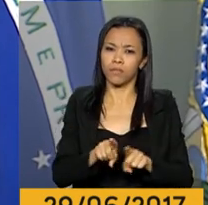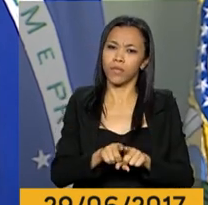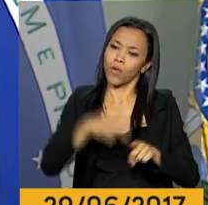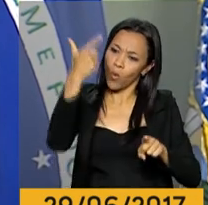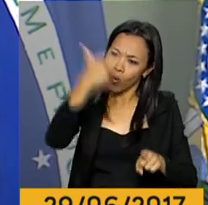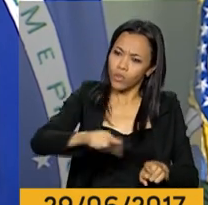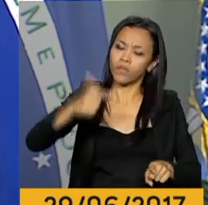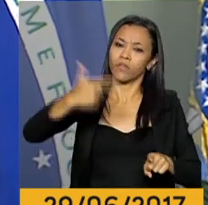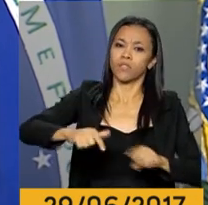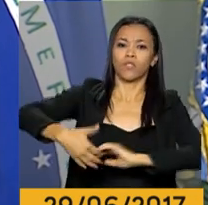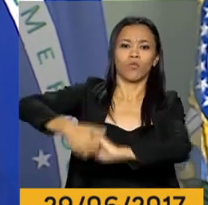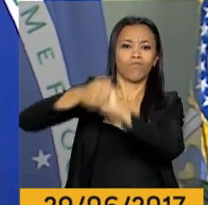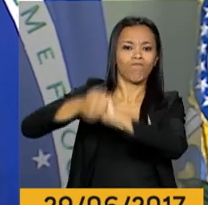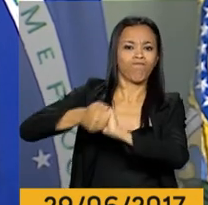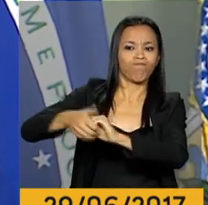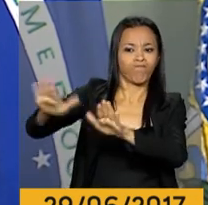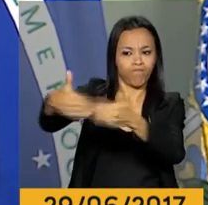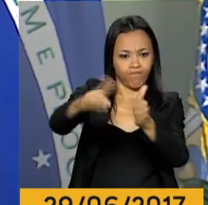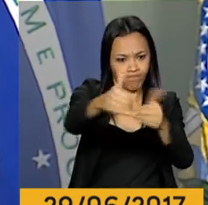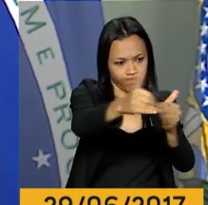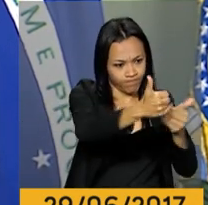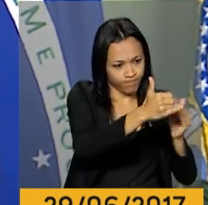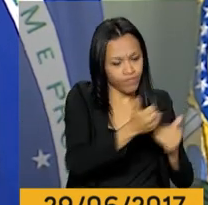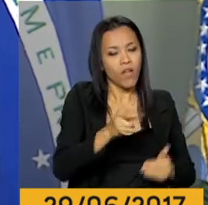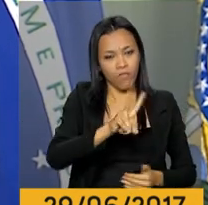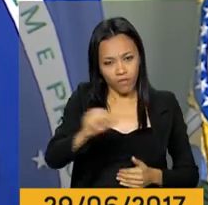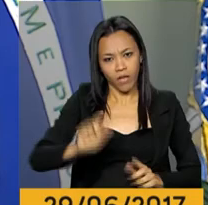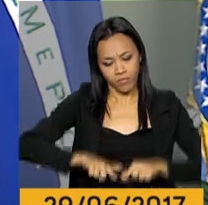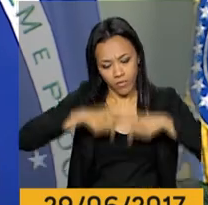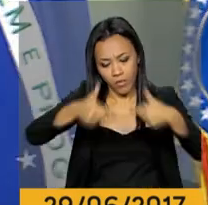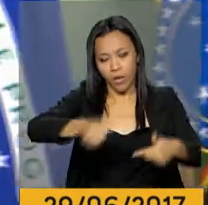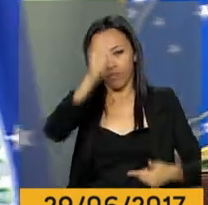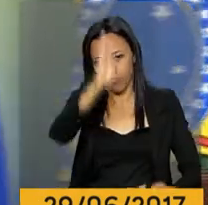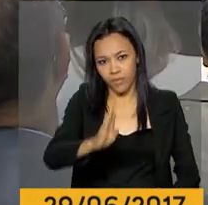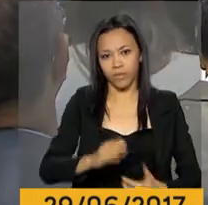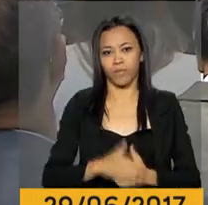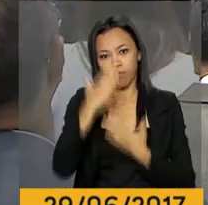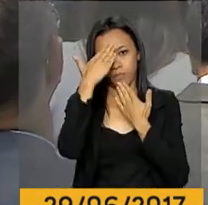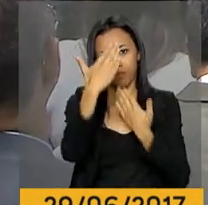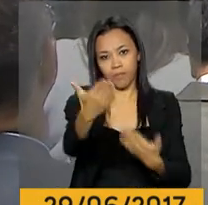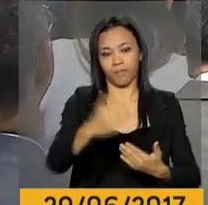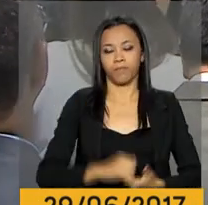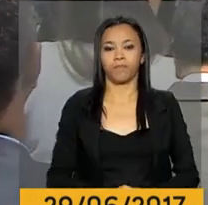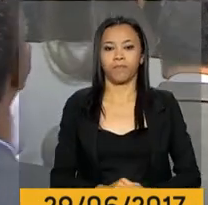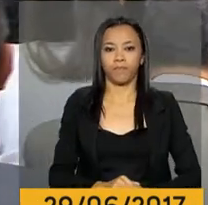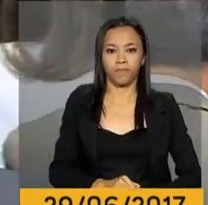cumprimentar por meio de ovo também farão isto pelo brasil sobre gana